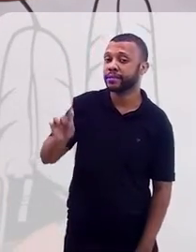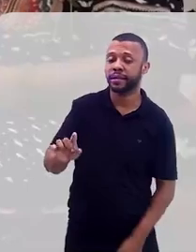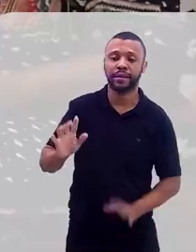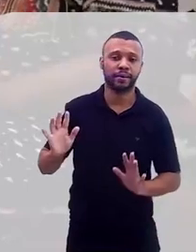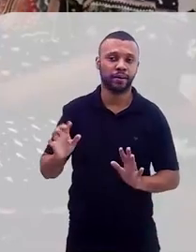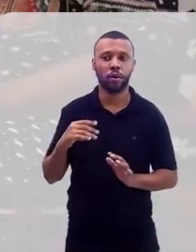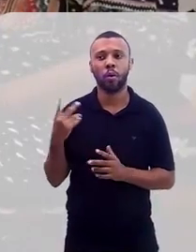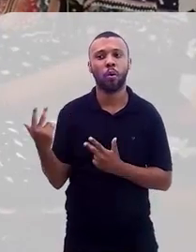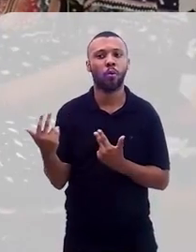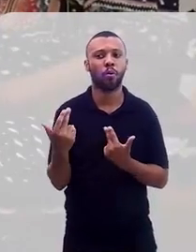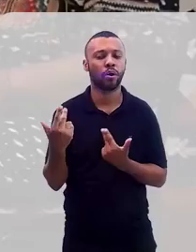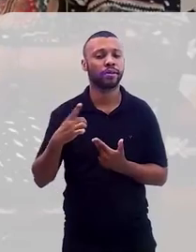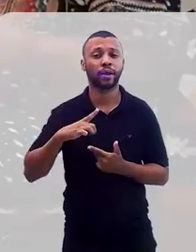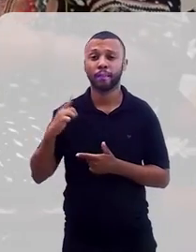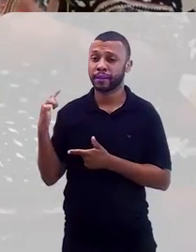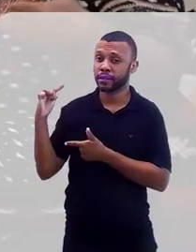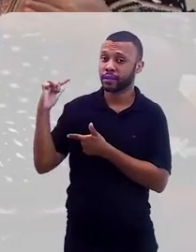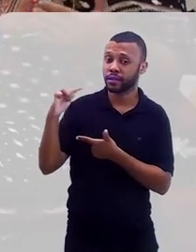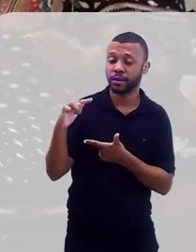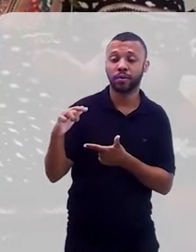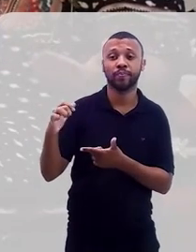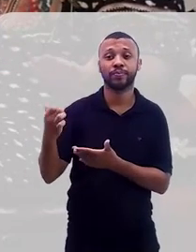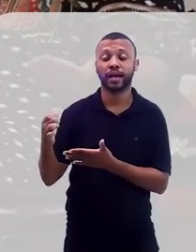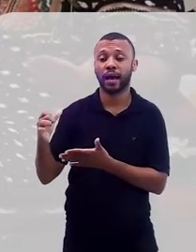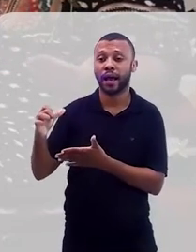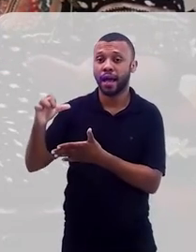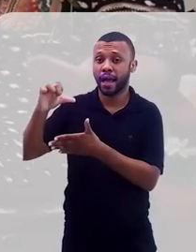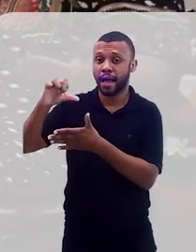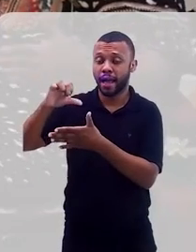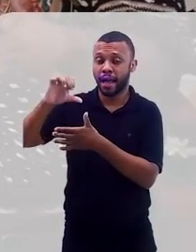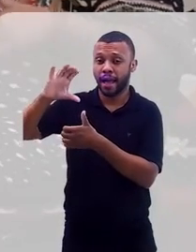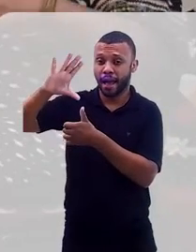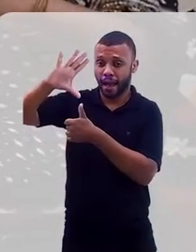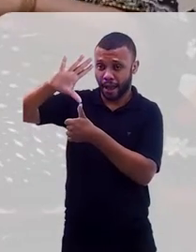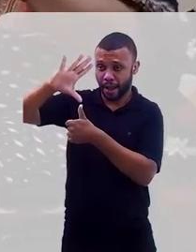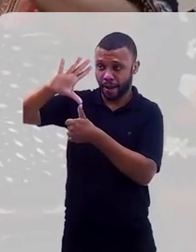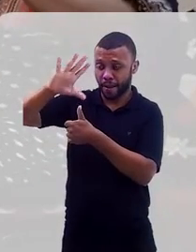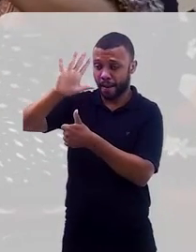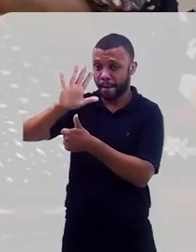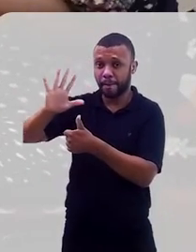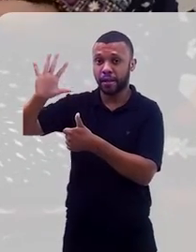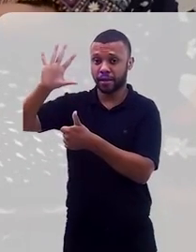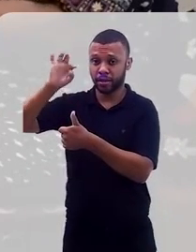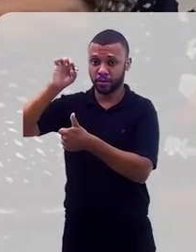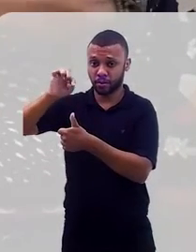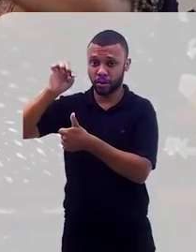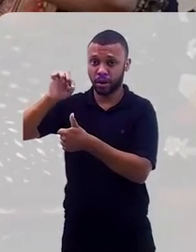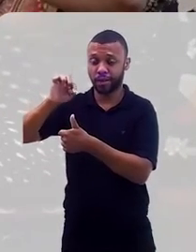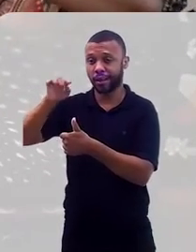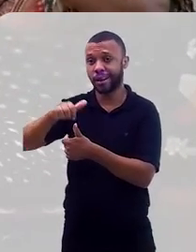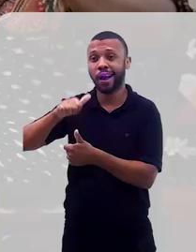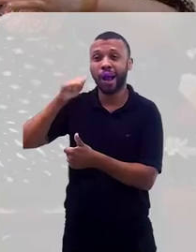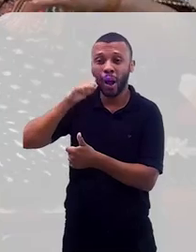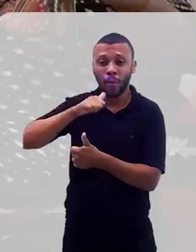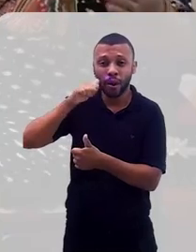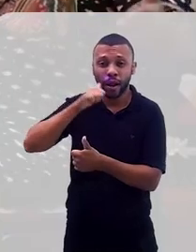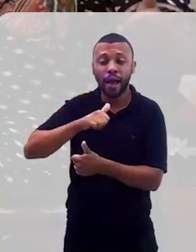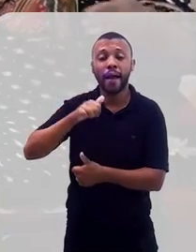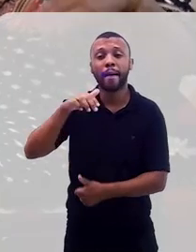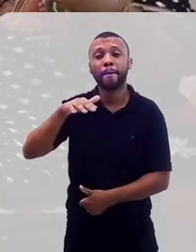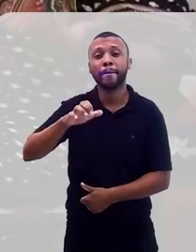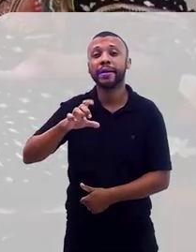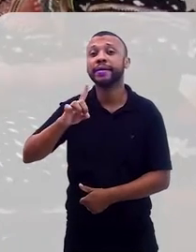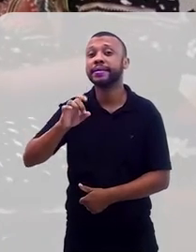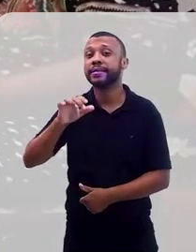não é Ou então como eu sigo uma tradição da América do Norte ela não é chaman ela é uma mulher